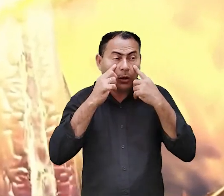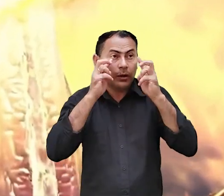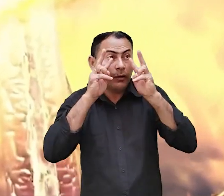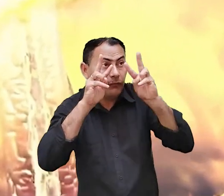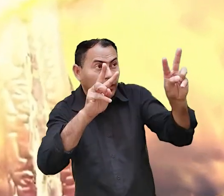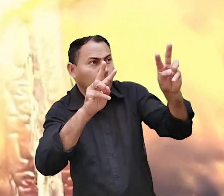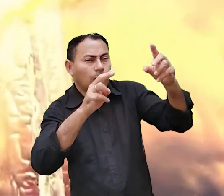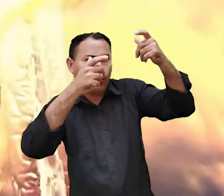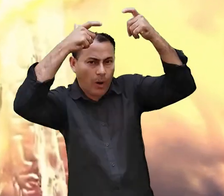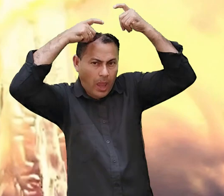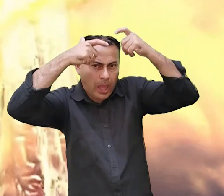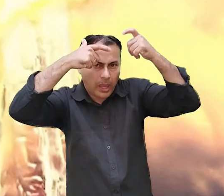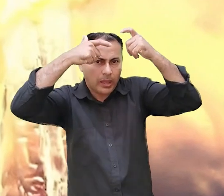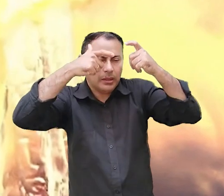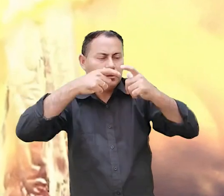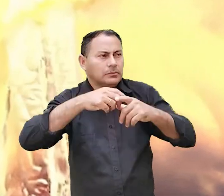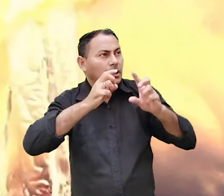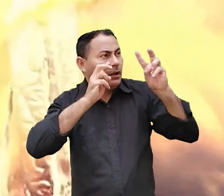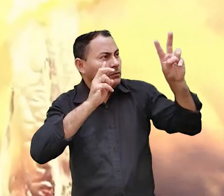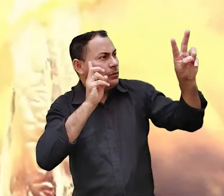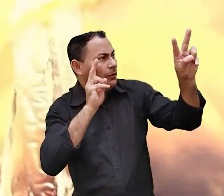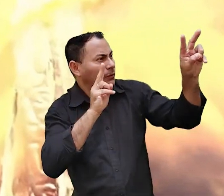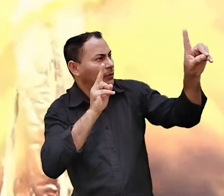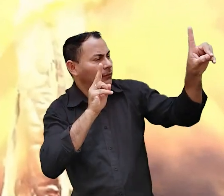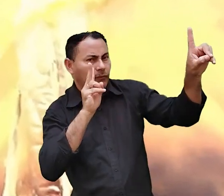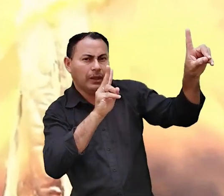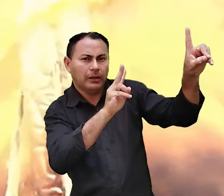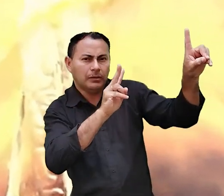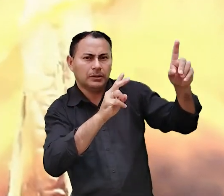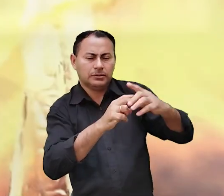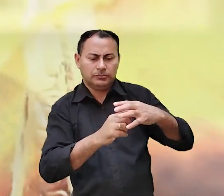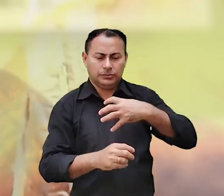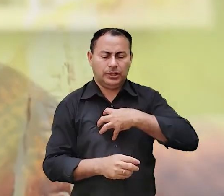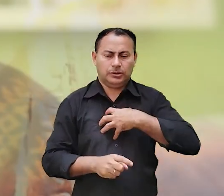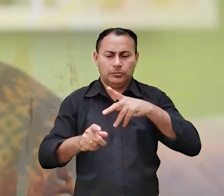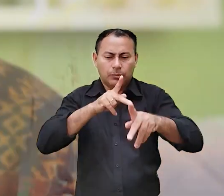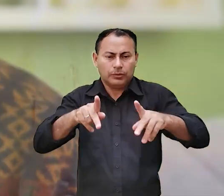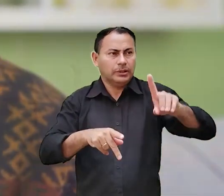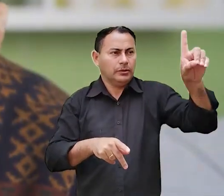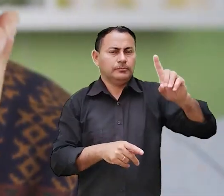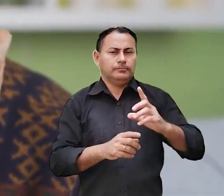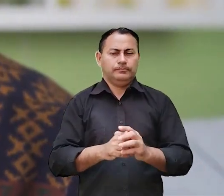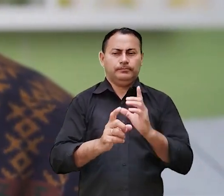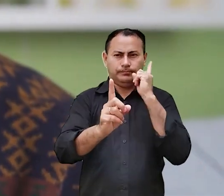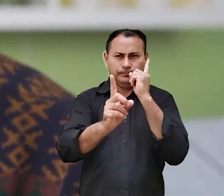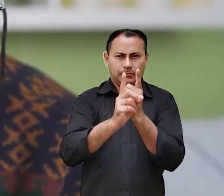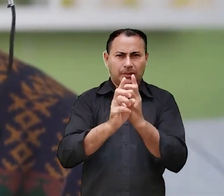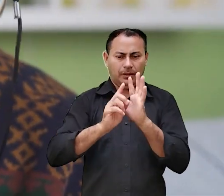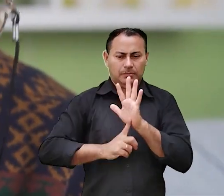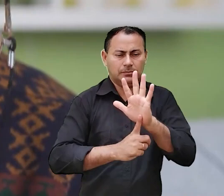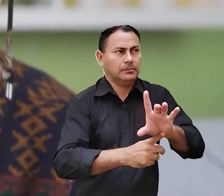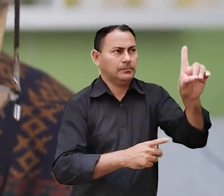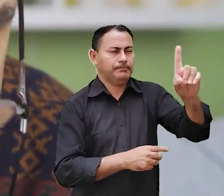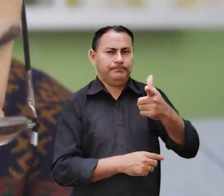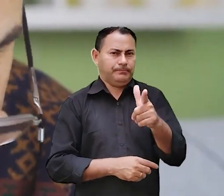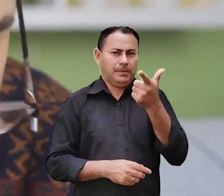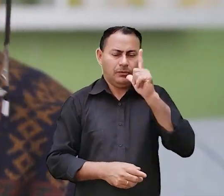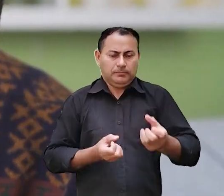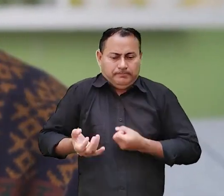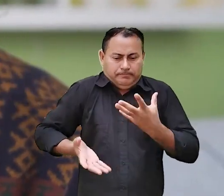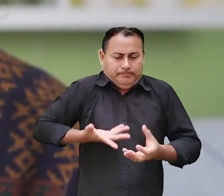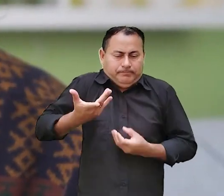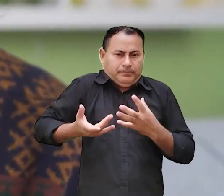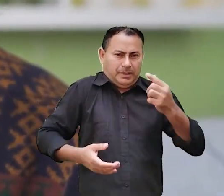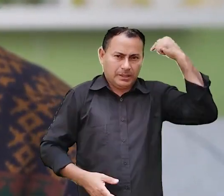olhos viram o rei é dessa forma que esses homens de Deus se expressam quando têm uma revelação de Deus Eles não